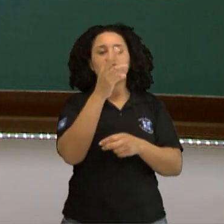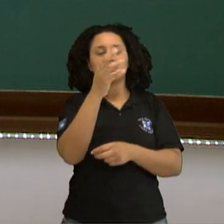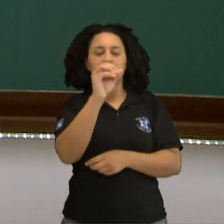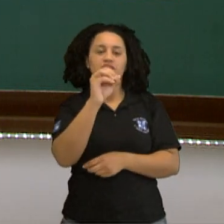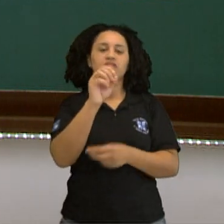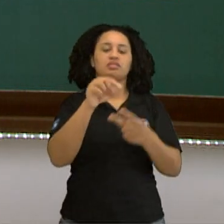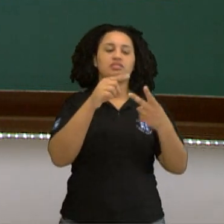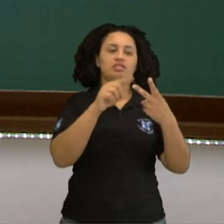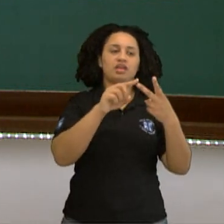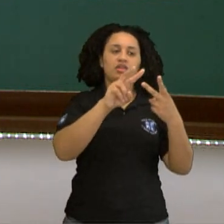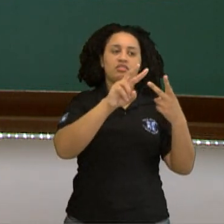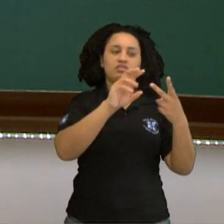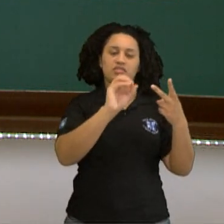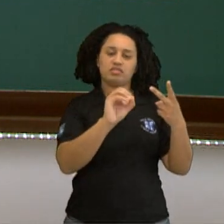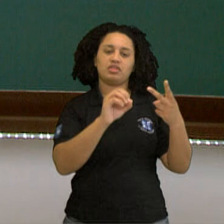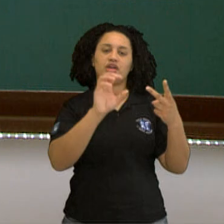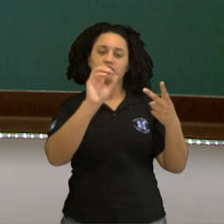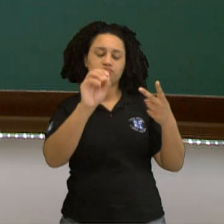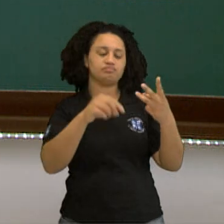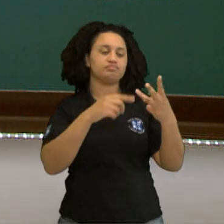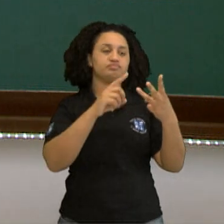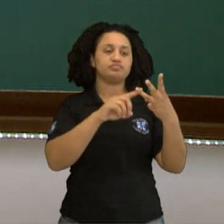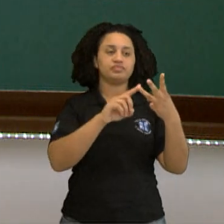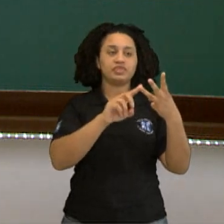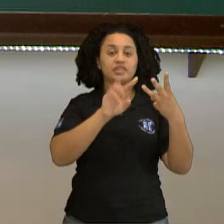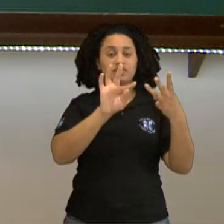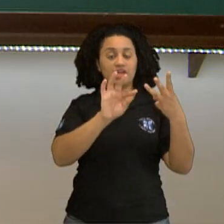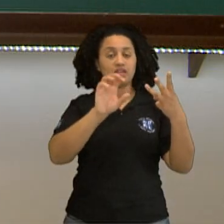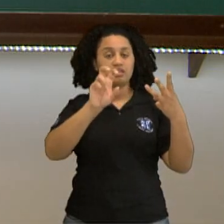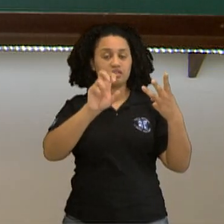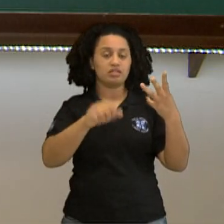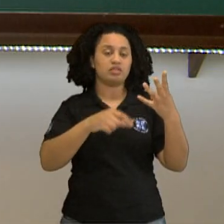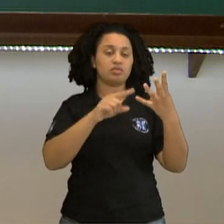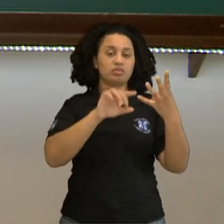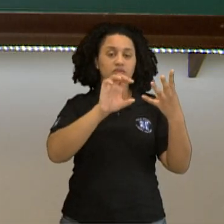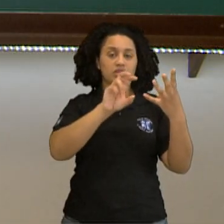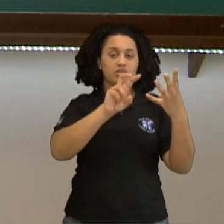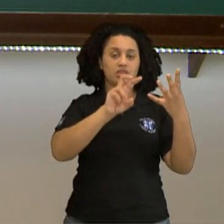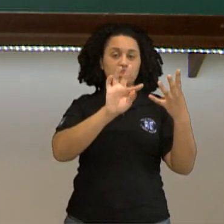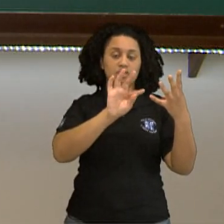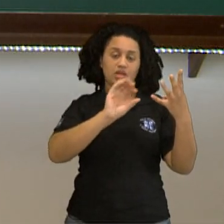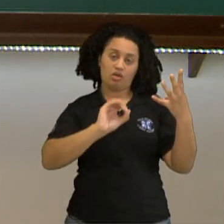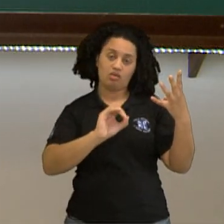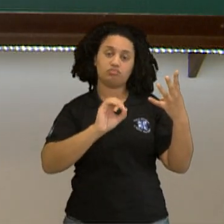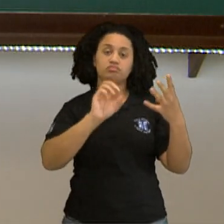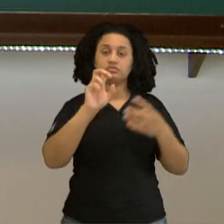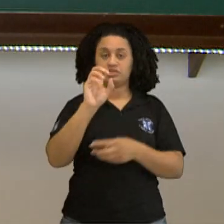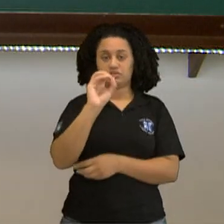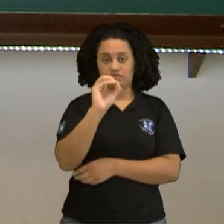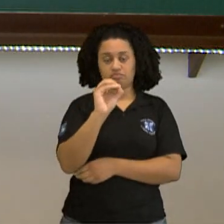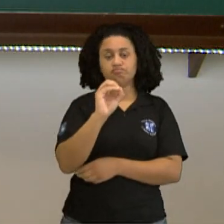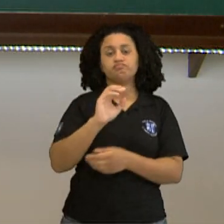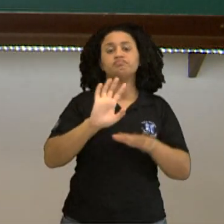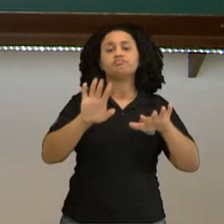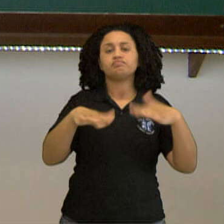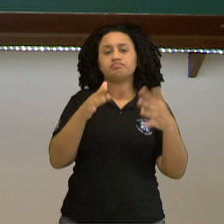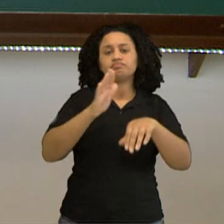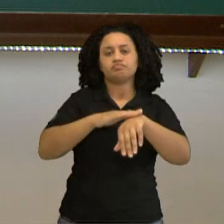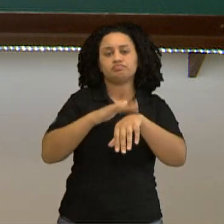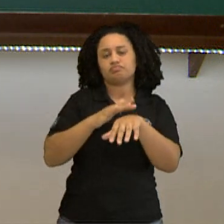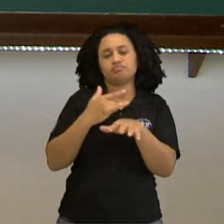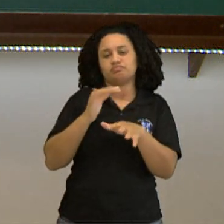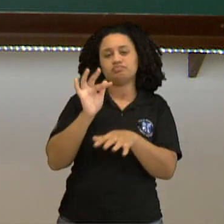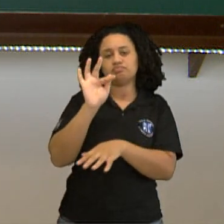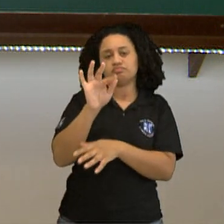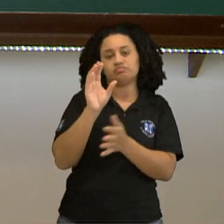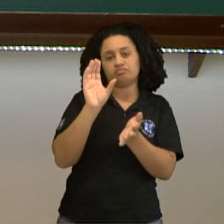segundo, VO igual a 0, T igual a 5 segundos e TO igual a 0, certo? Que é o tempo